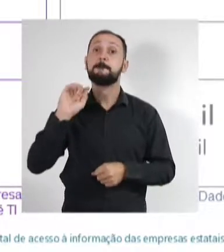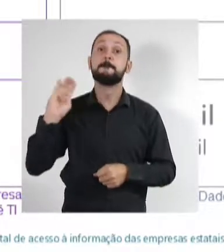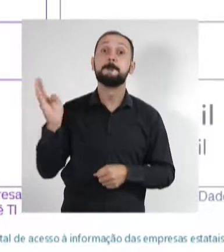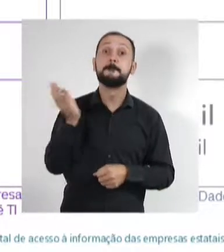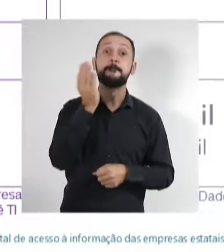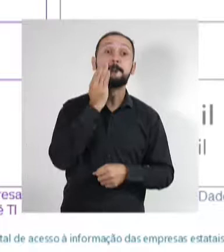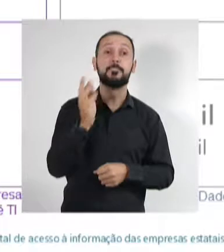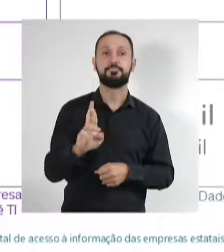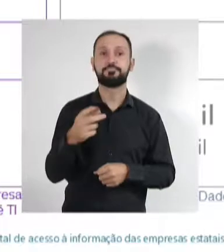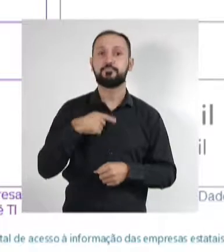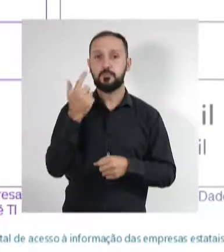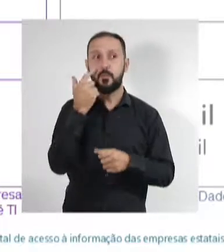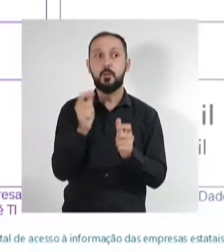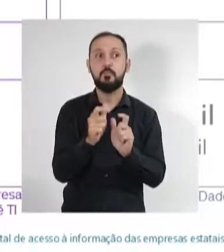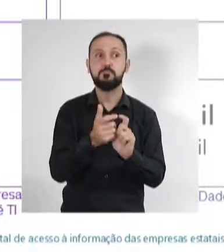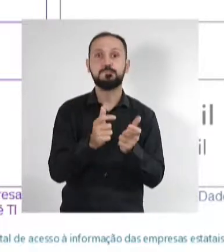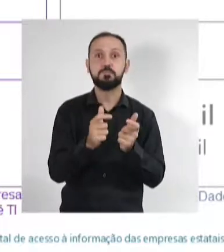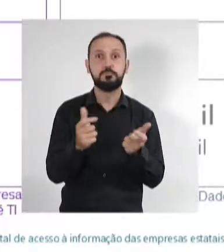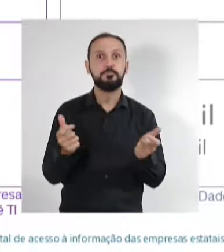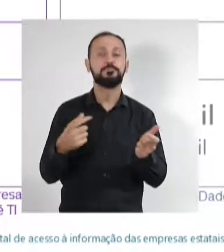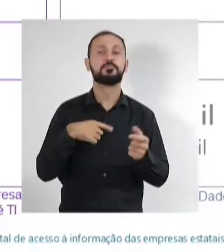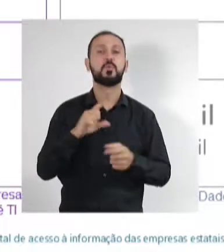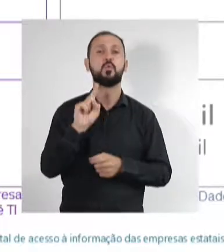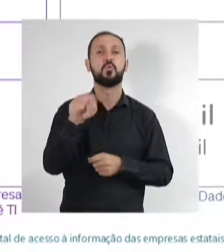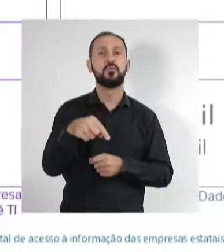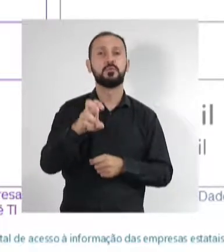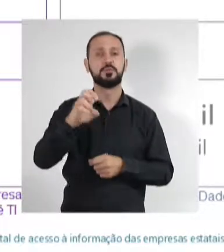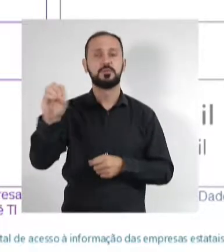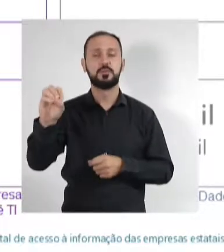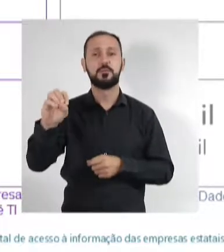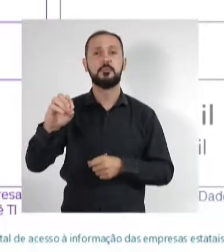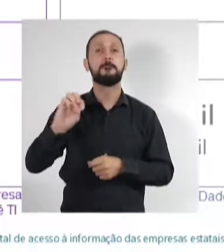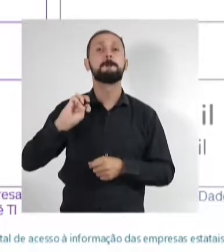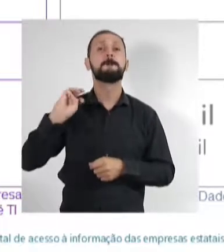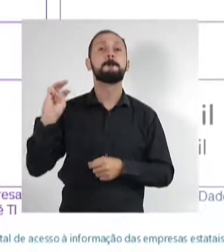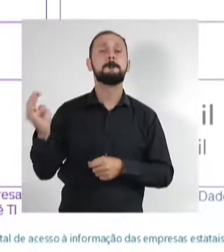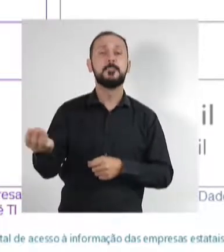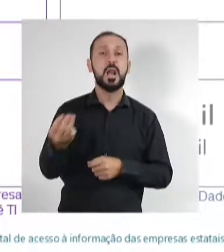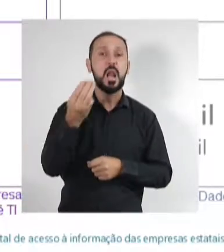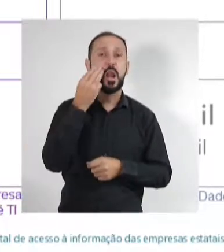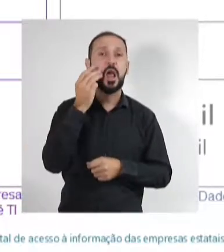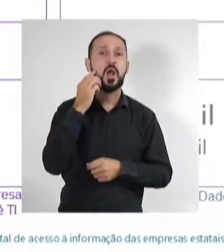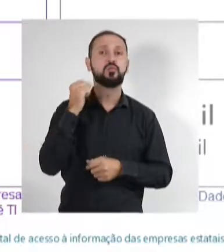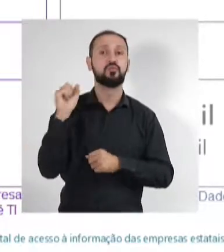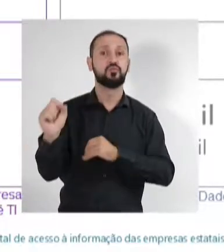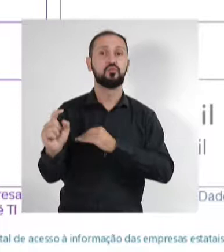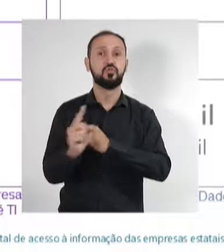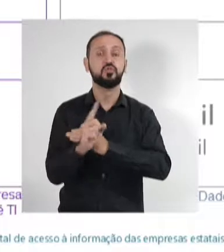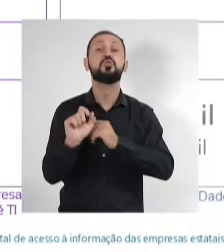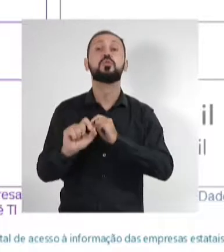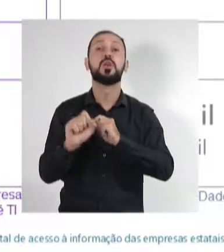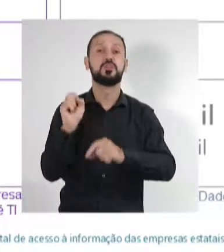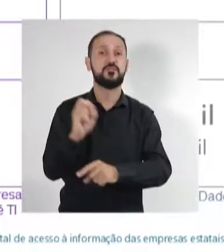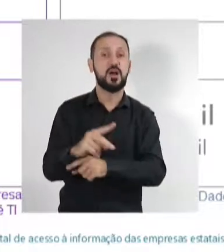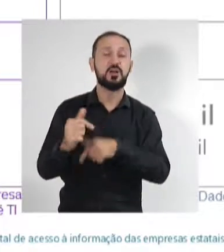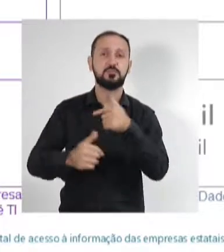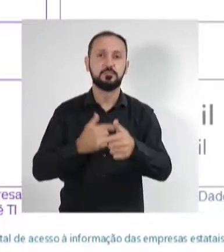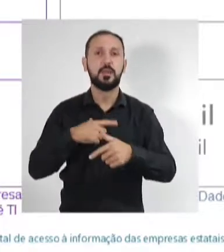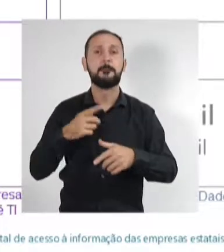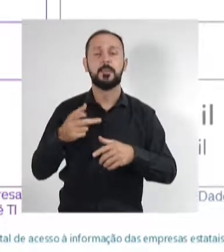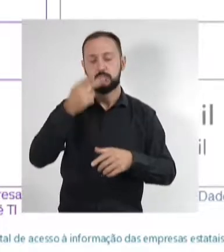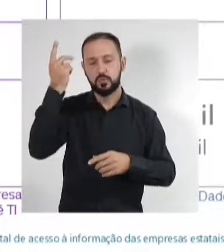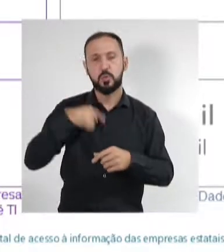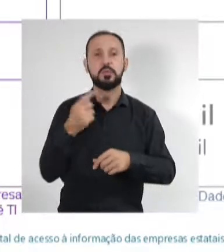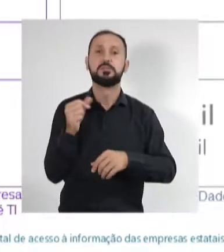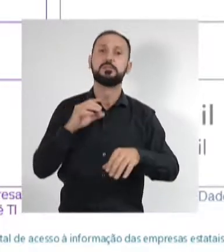pujante no Brasil e que vem crescendo. São 1,5 milhão de empregos, trabalhadores de alta longevidade educacional,